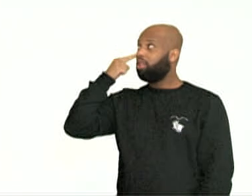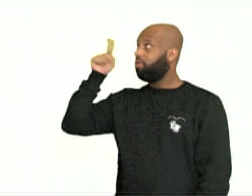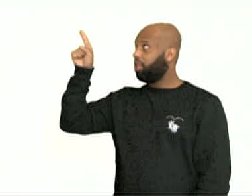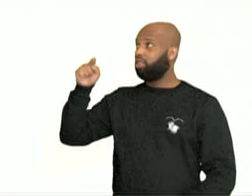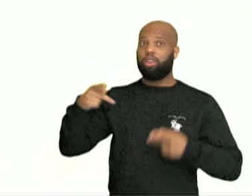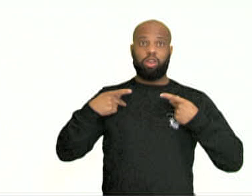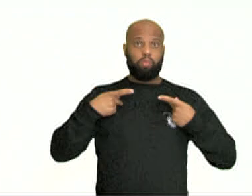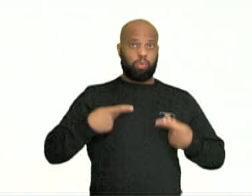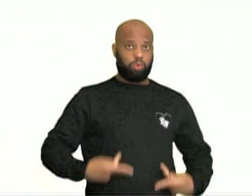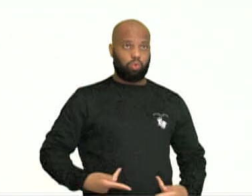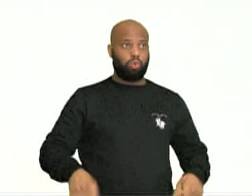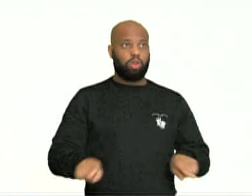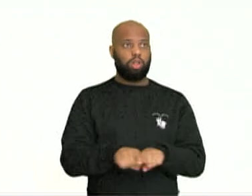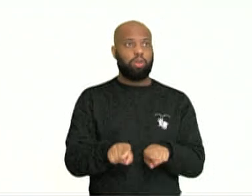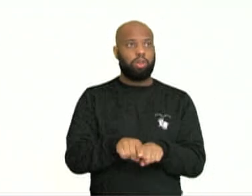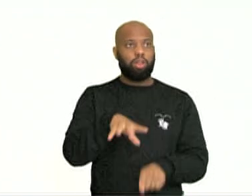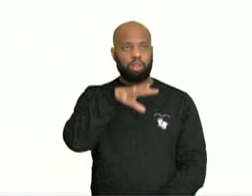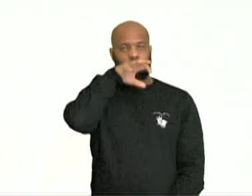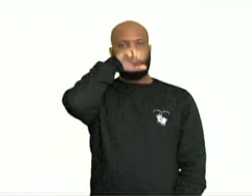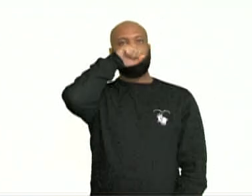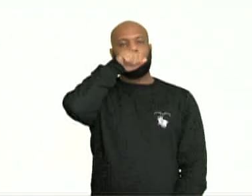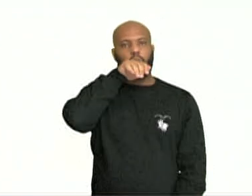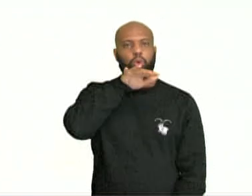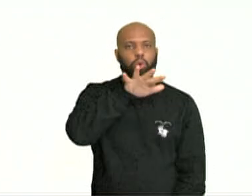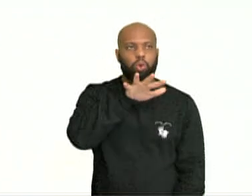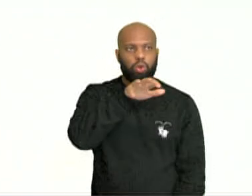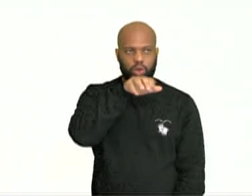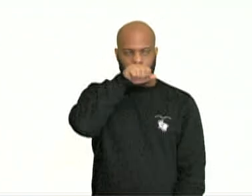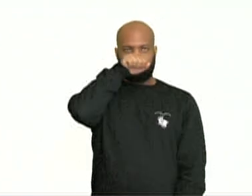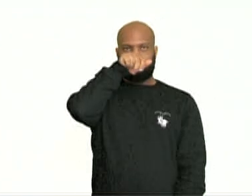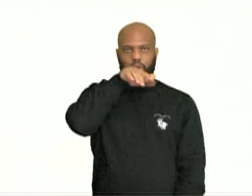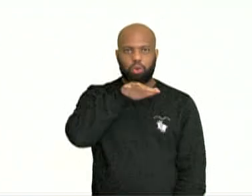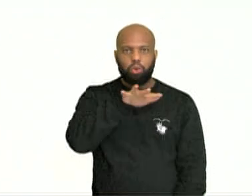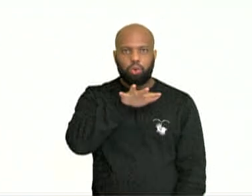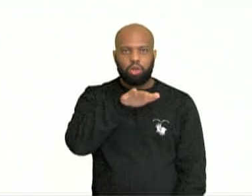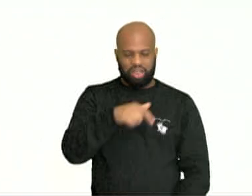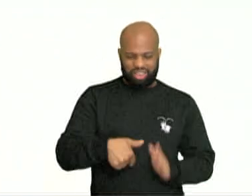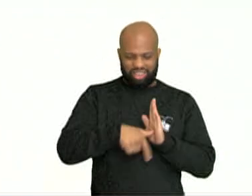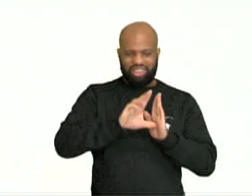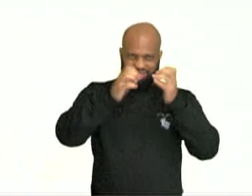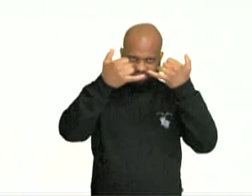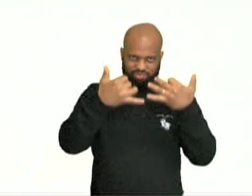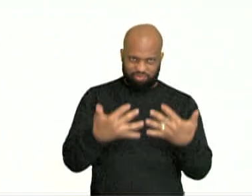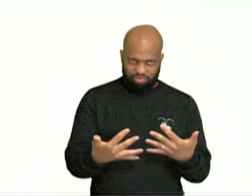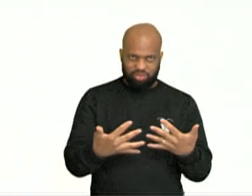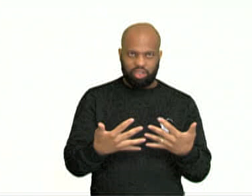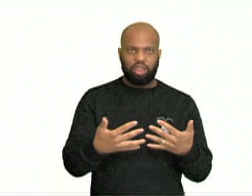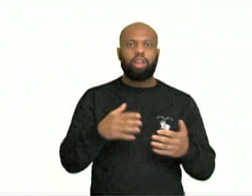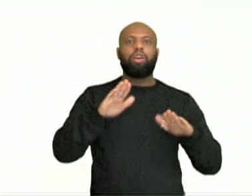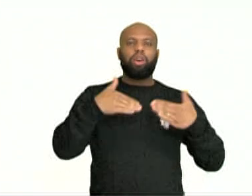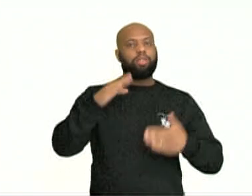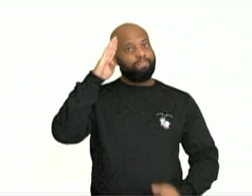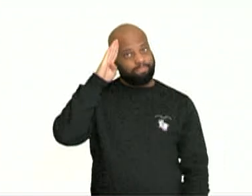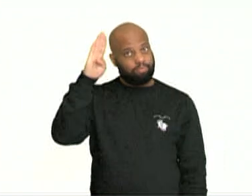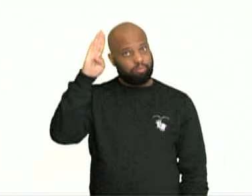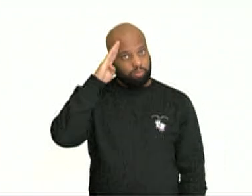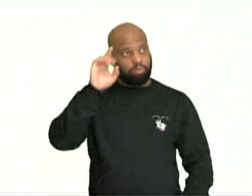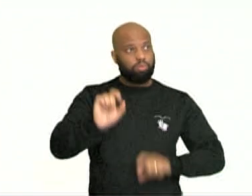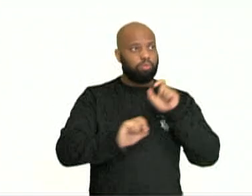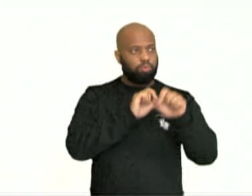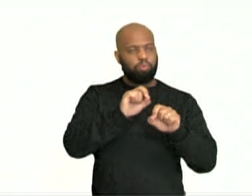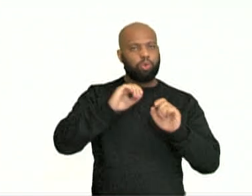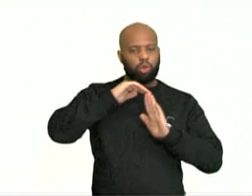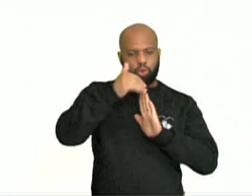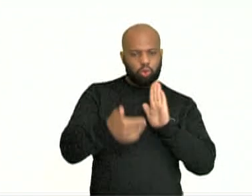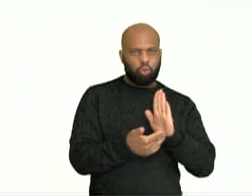posturas e exercícios de respiração. Então, essas respirações que nós conversamos agora há pouco, né? Um dos principais que trabalha